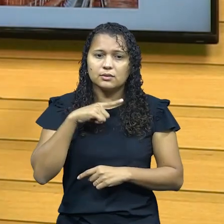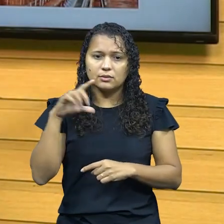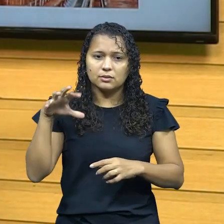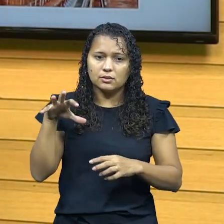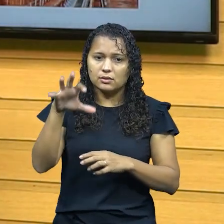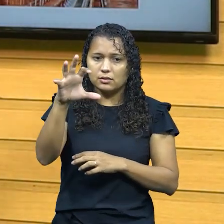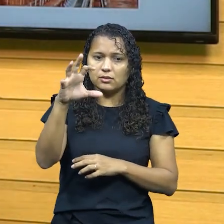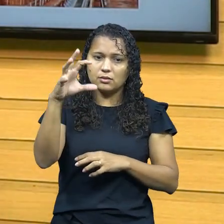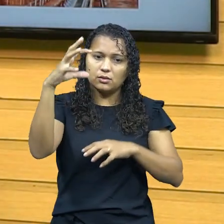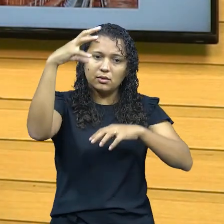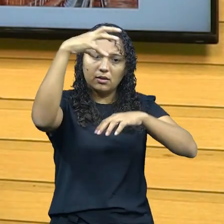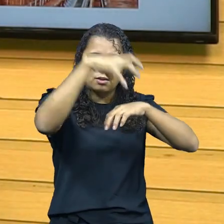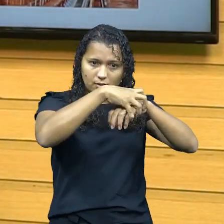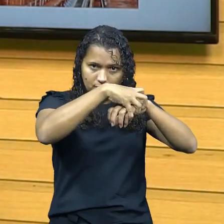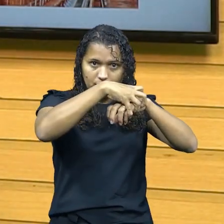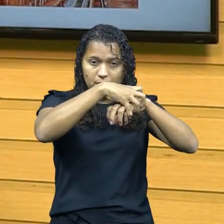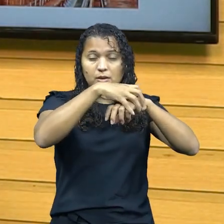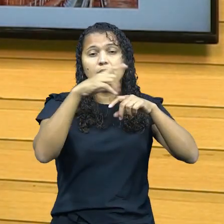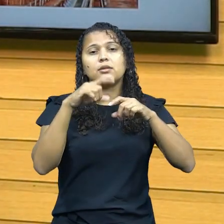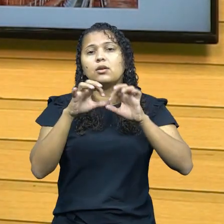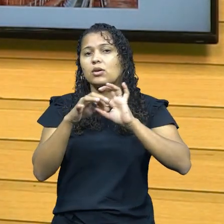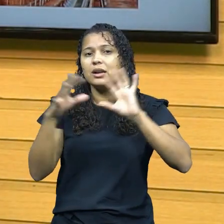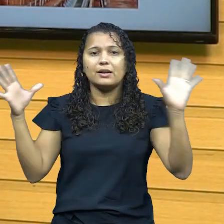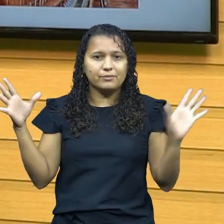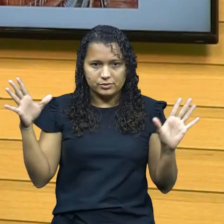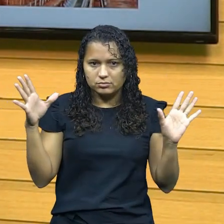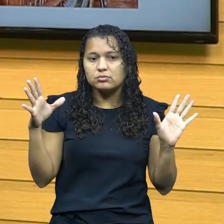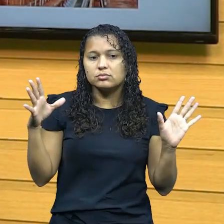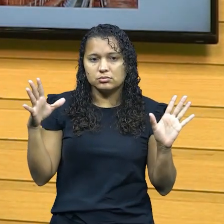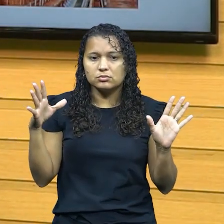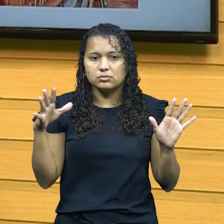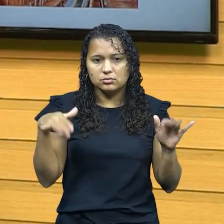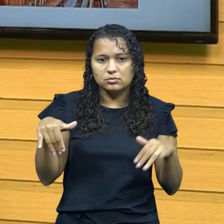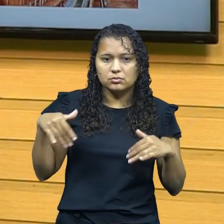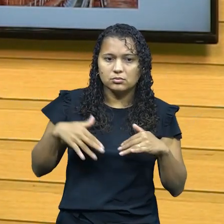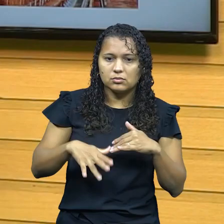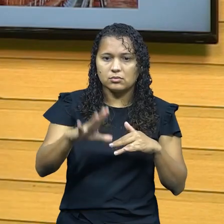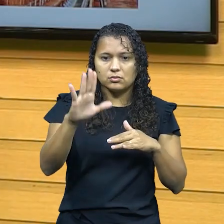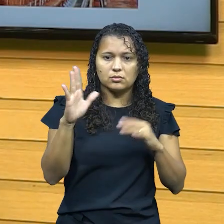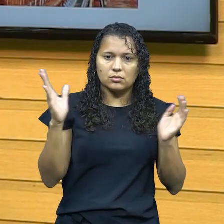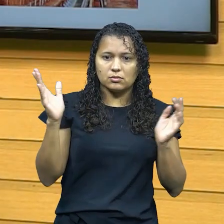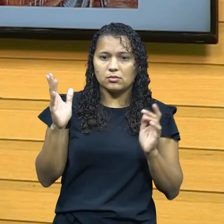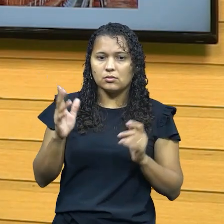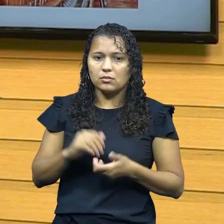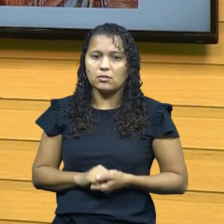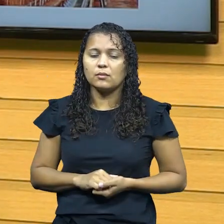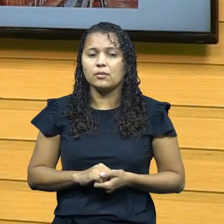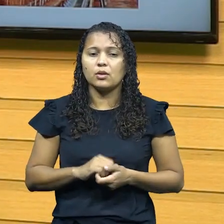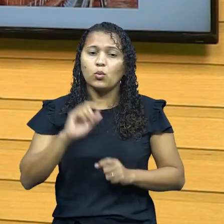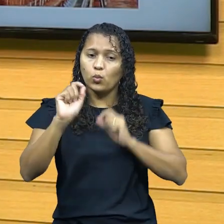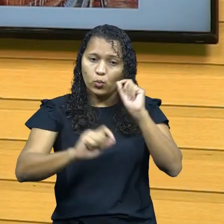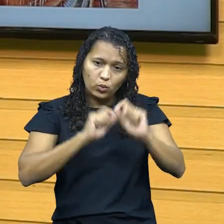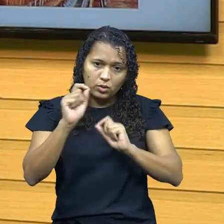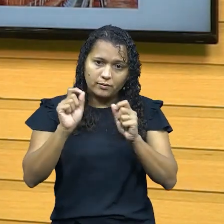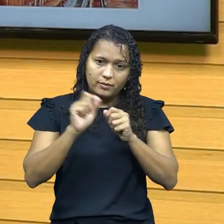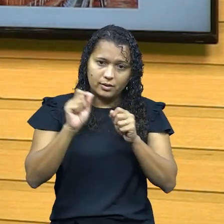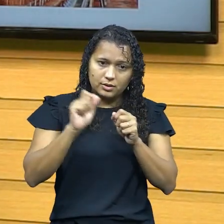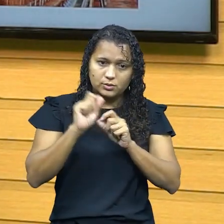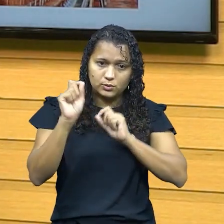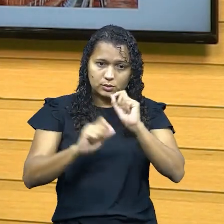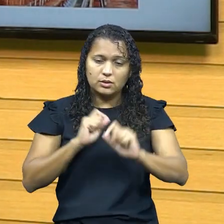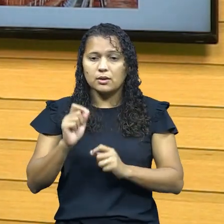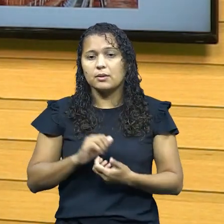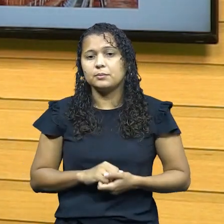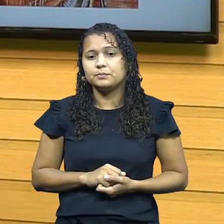é acoplado e tem um que ele é solto, ele recebe a mercadoria embaixo e faz esse transporte. O que ele faz? O que o ship loader